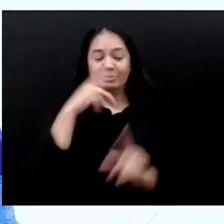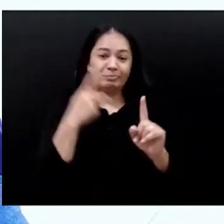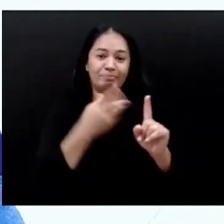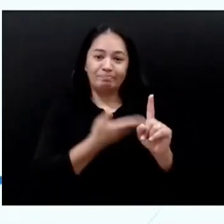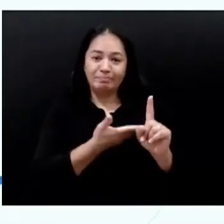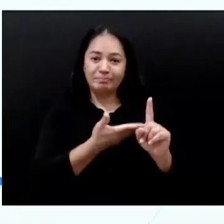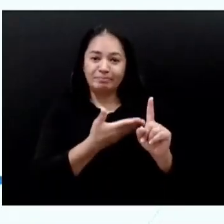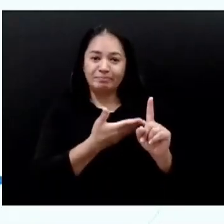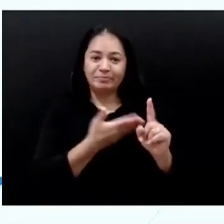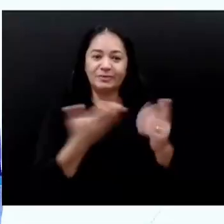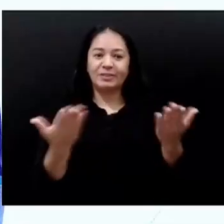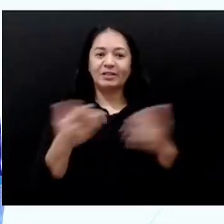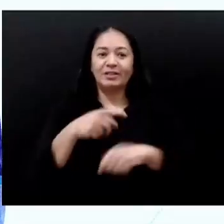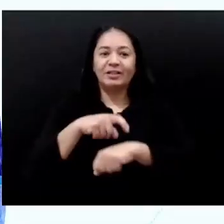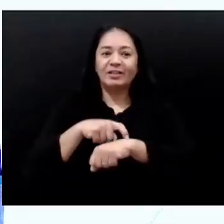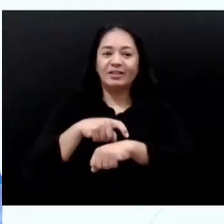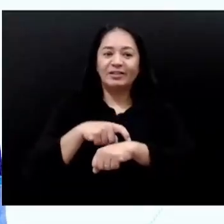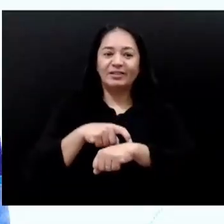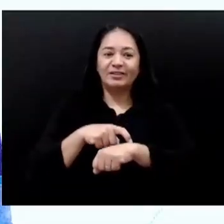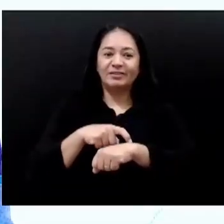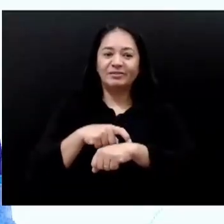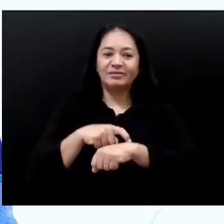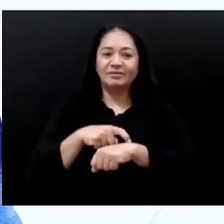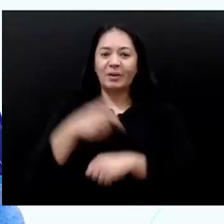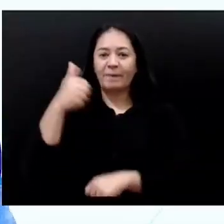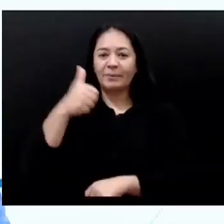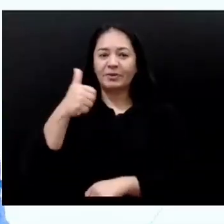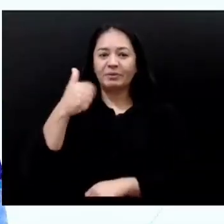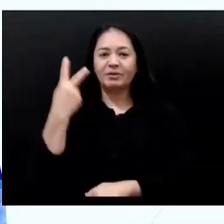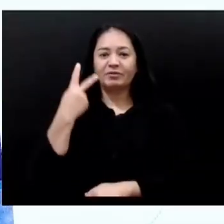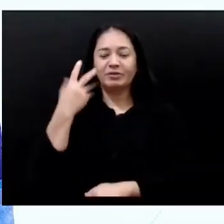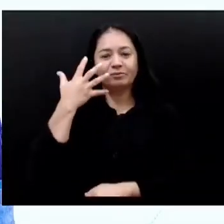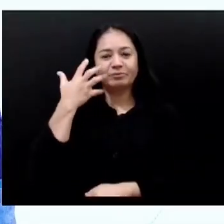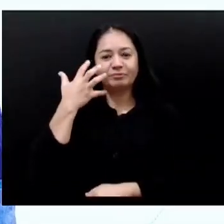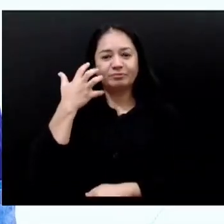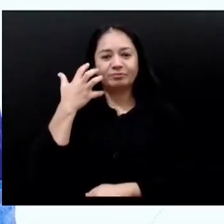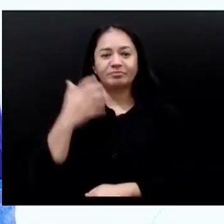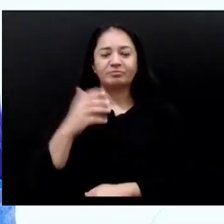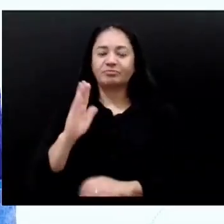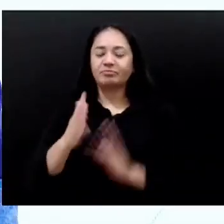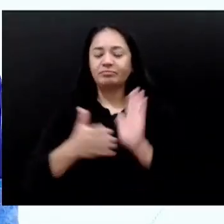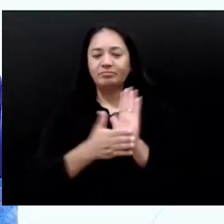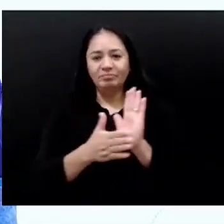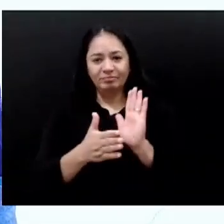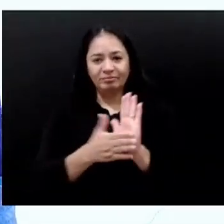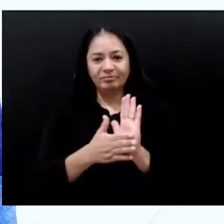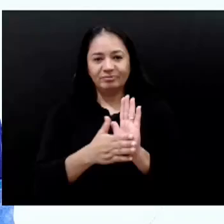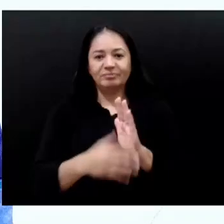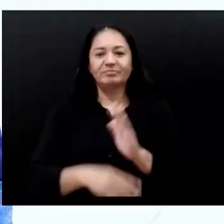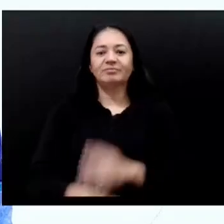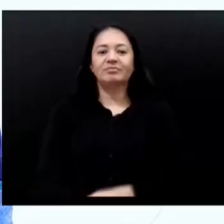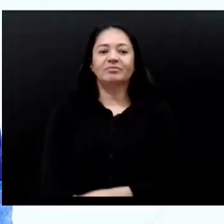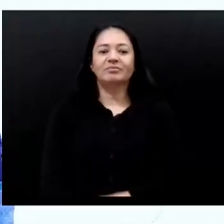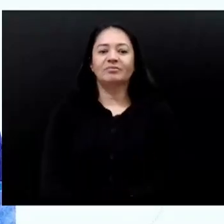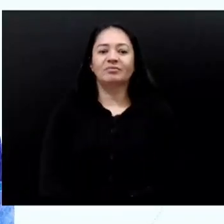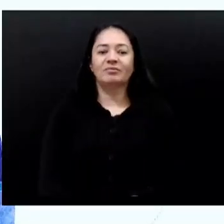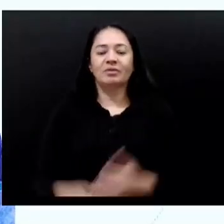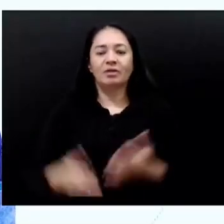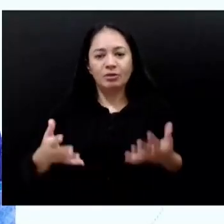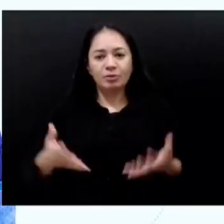momento, primeiro o vereador Igor, né, que fez essa propositura e que é o motivo da gente estar aqui